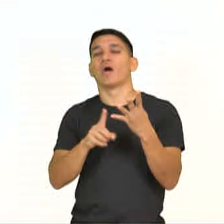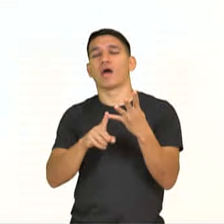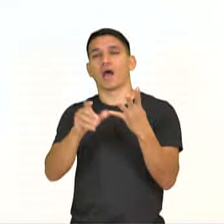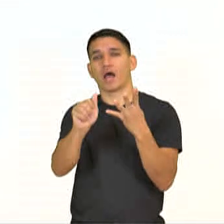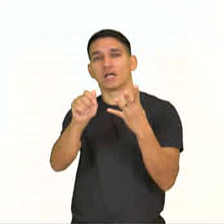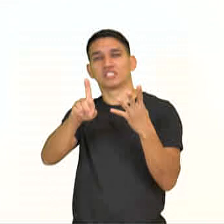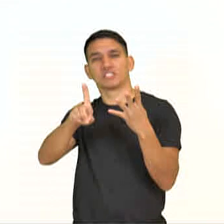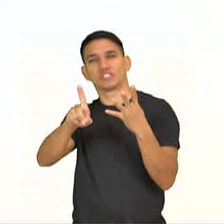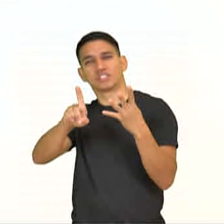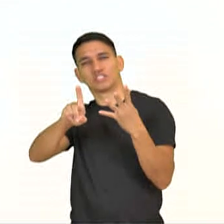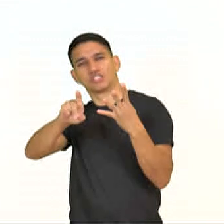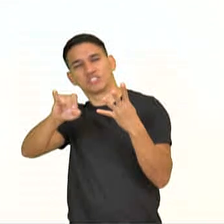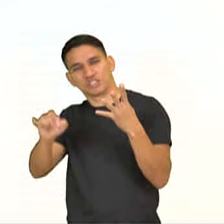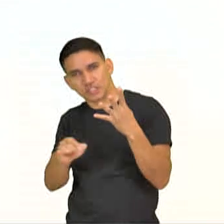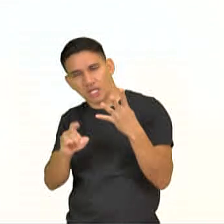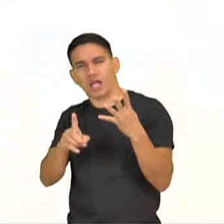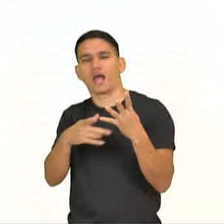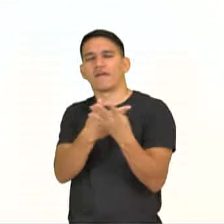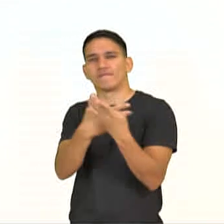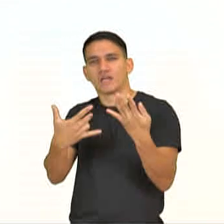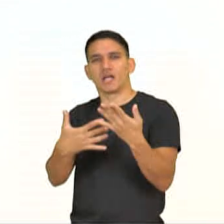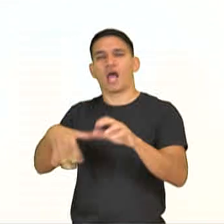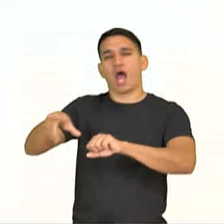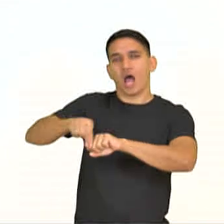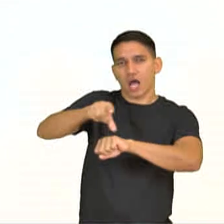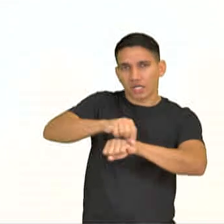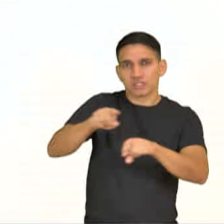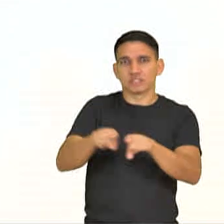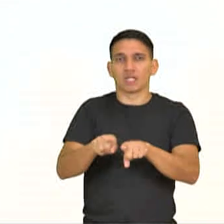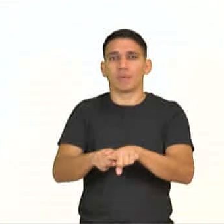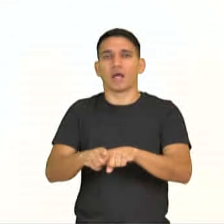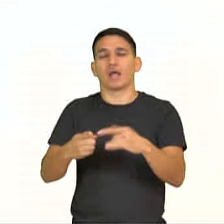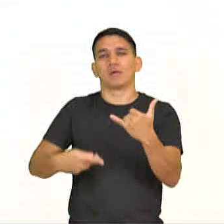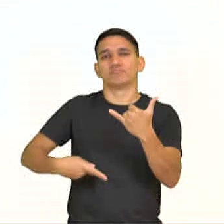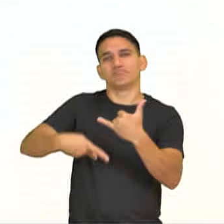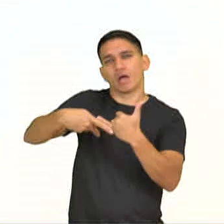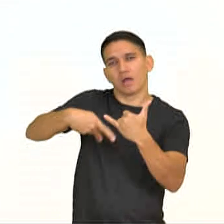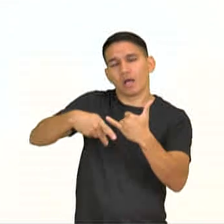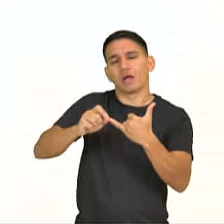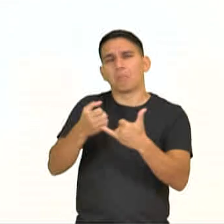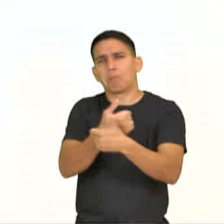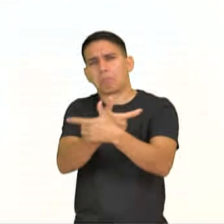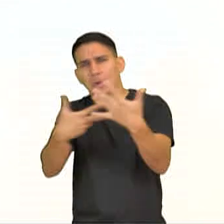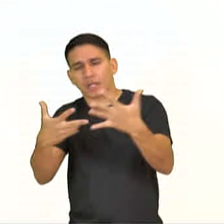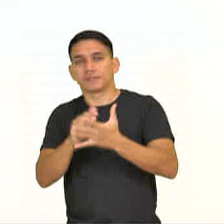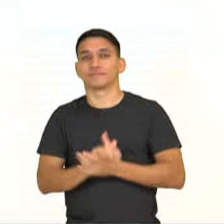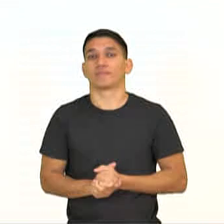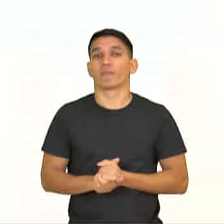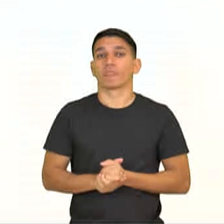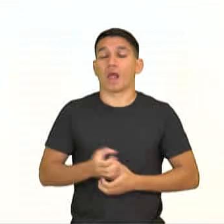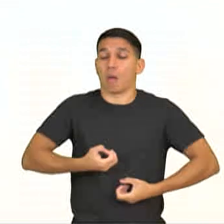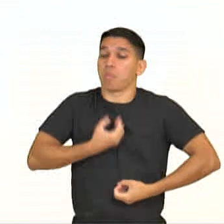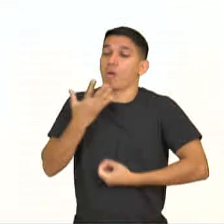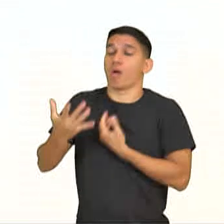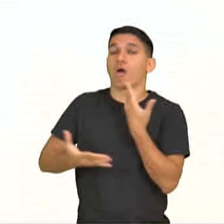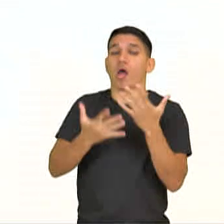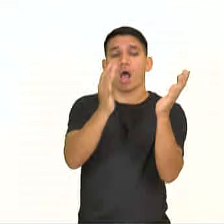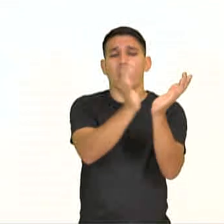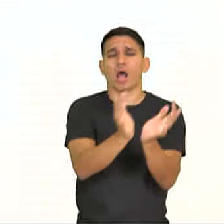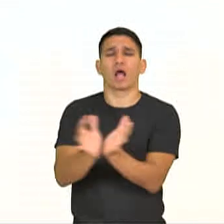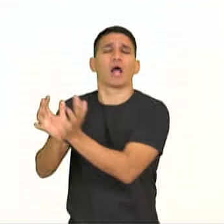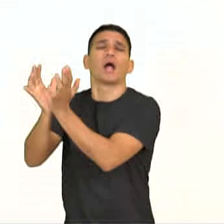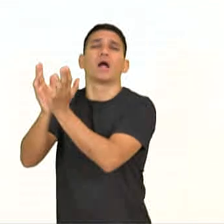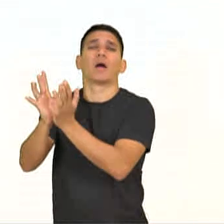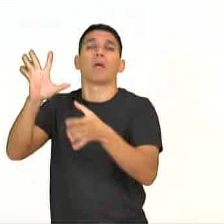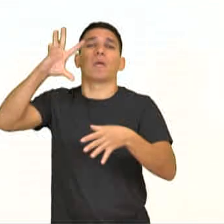numeral, artigo e preposição. Os poetas classificam as palavras pela alma, porque gostam